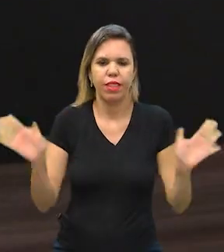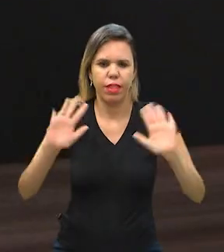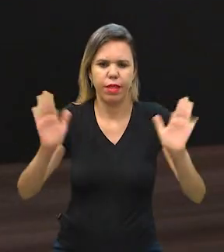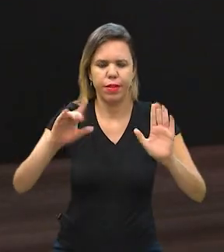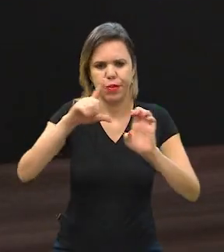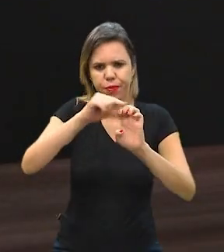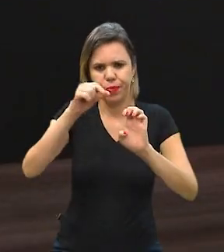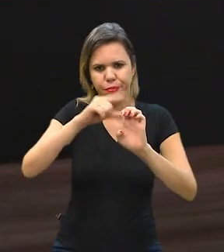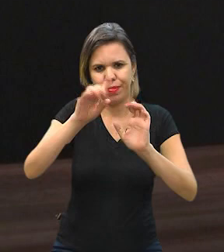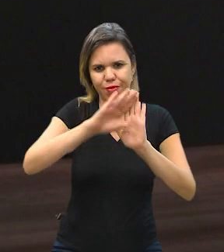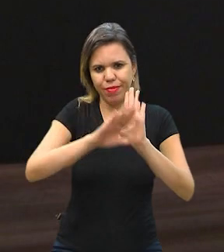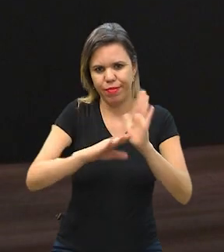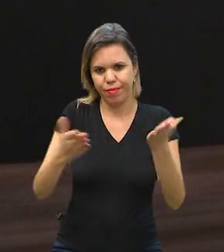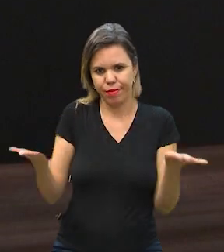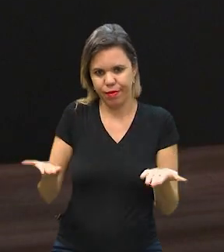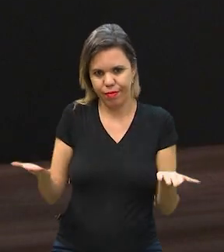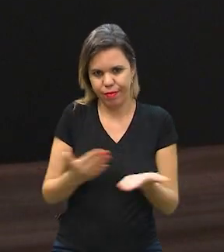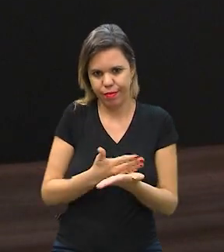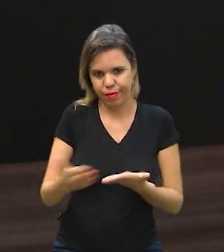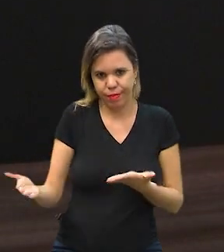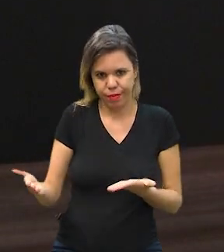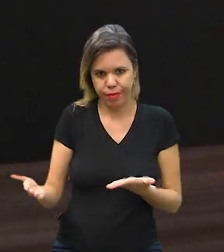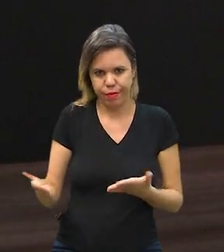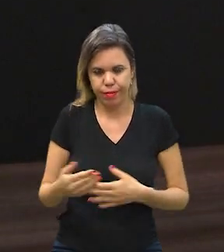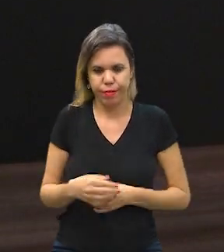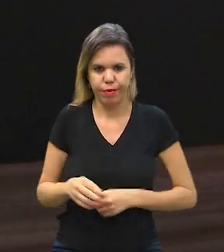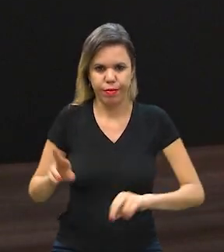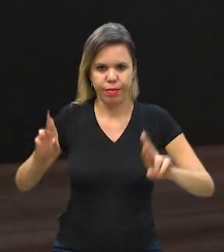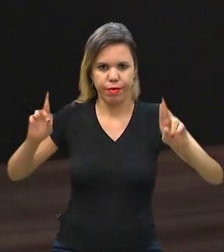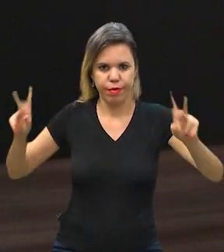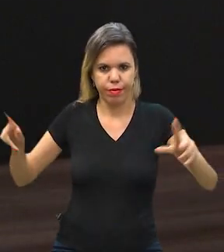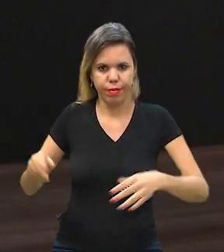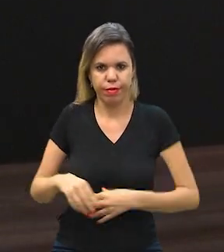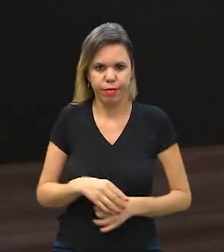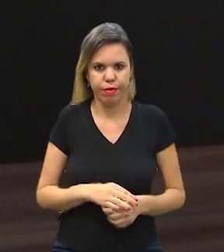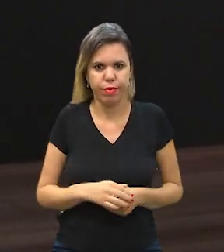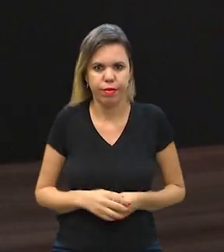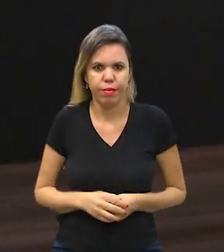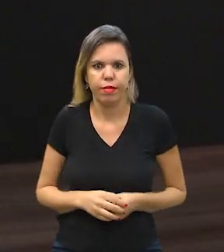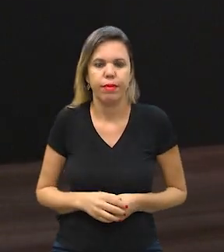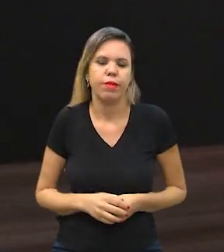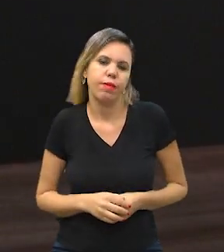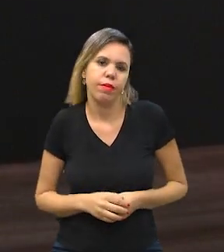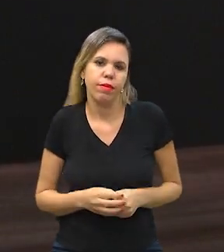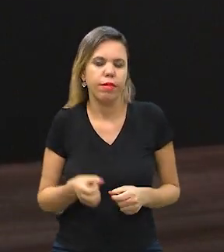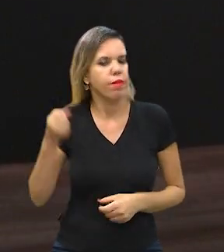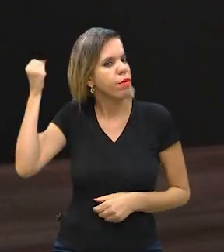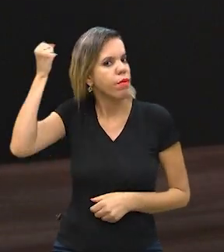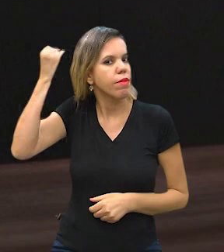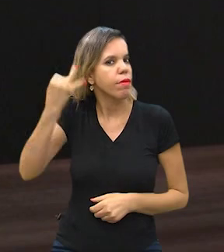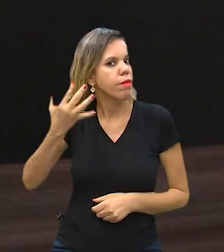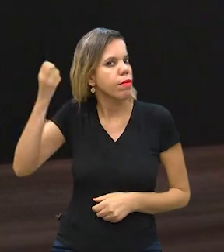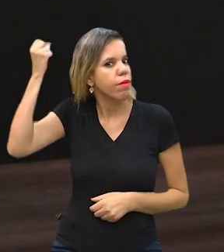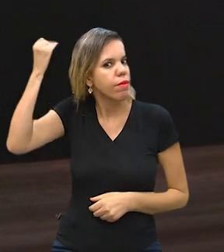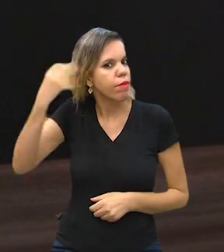Olá, o Ser Empreendedor começa agora de uma forma diferente. Vou fazer uma audiodescrição.